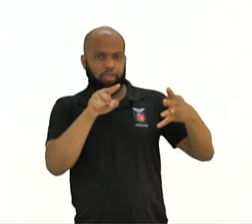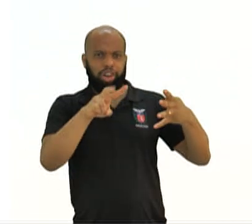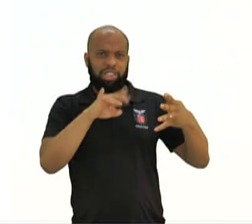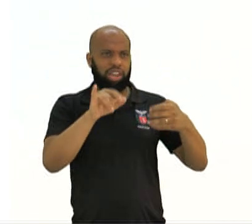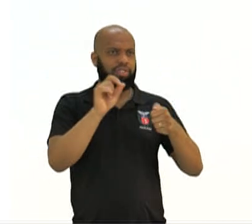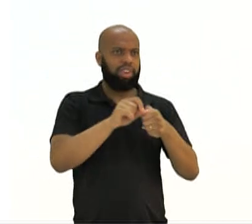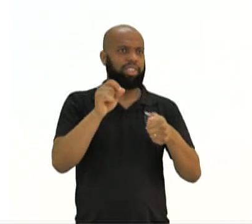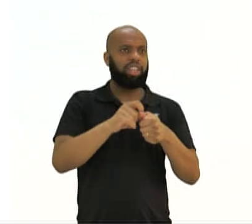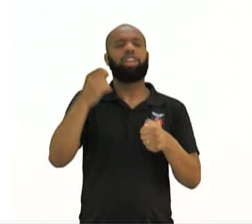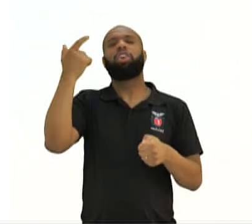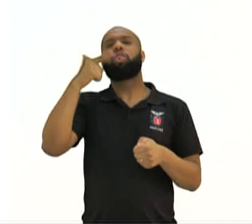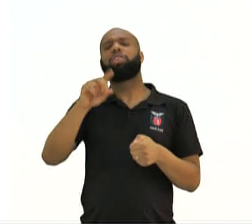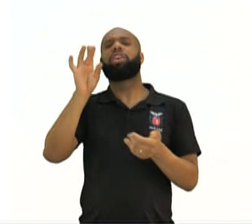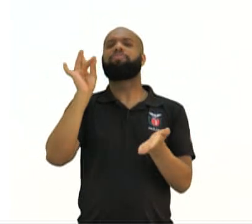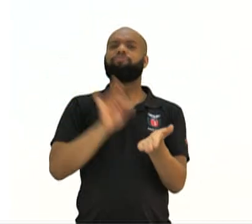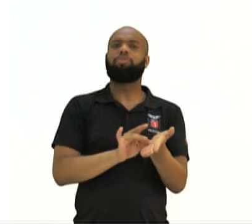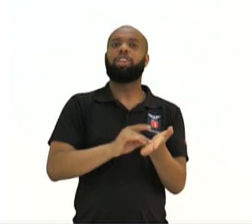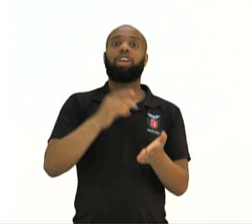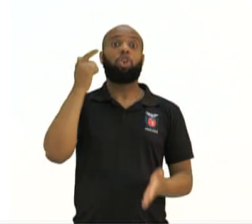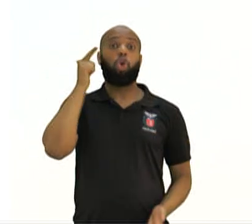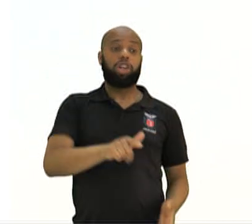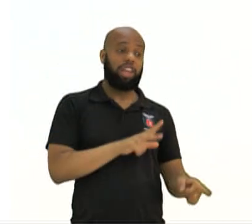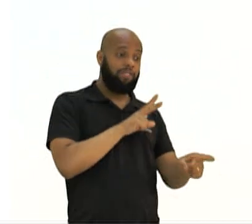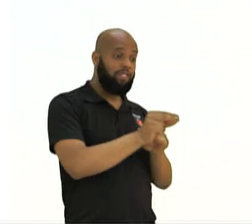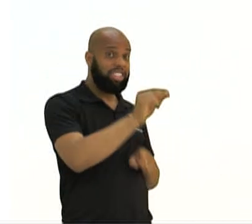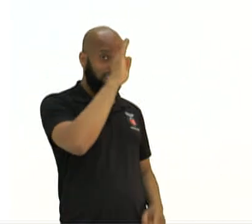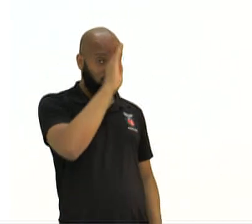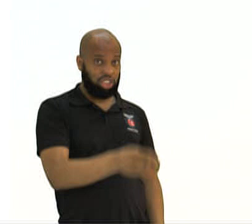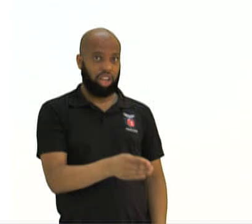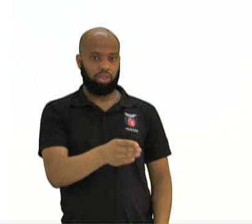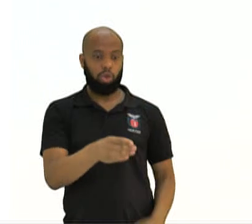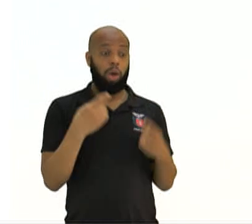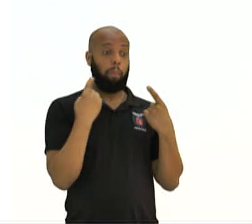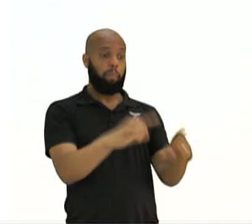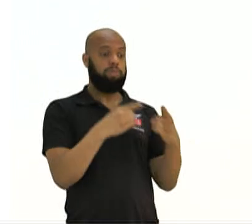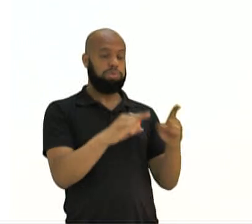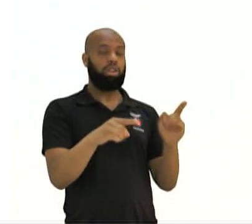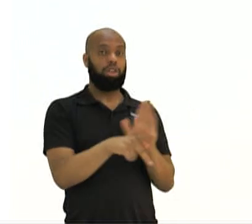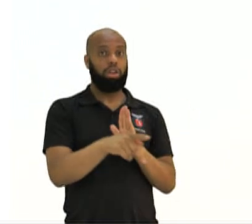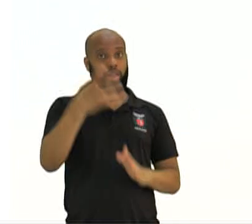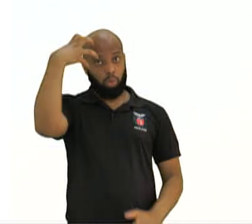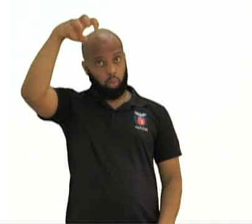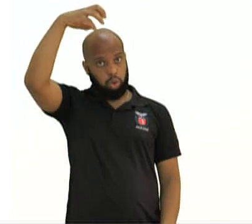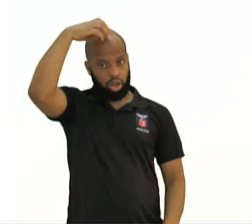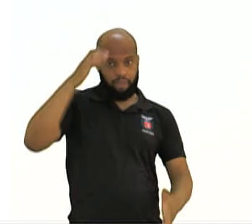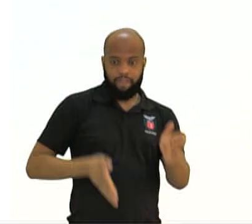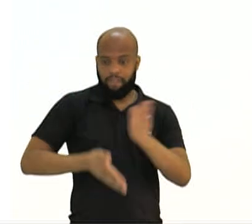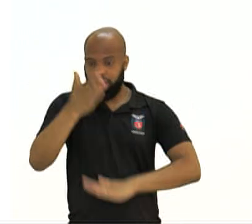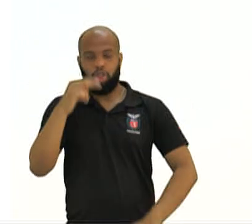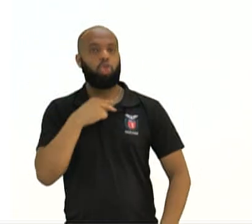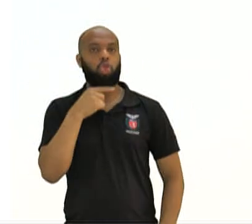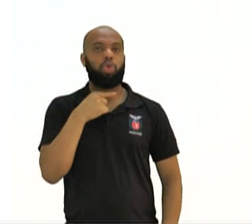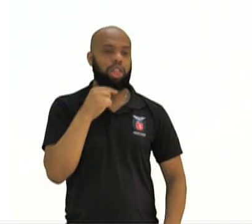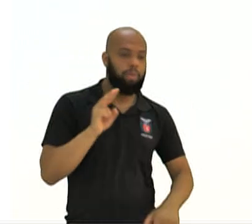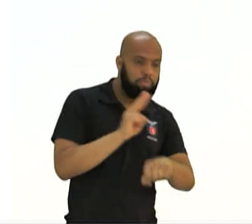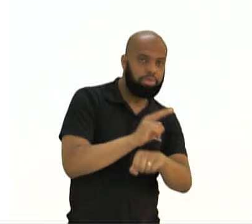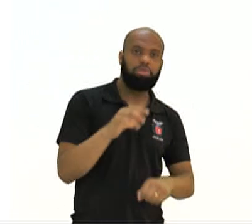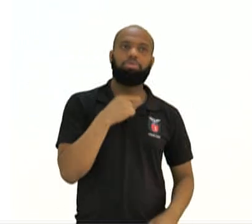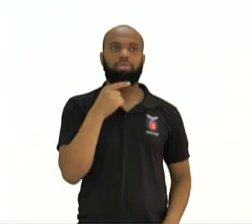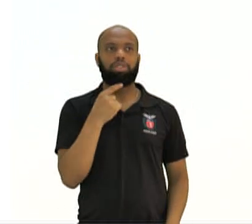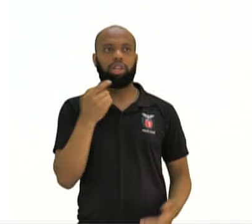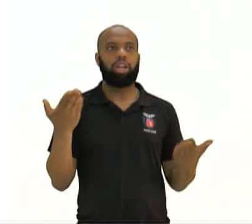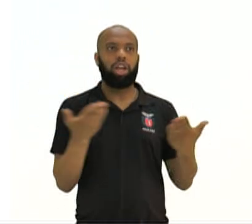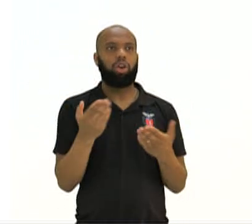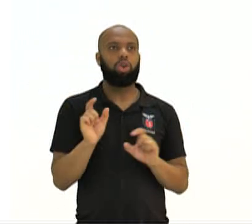vai realizar para conseguir ameaçar o rei de tal maneira que ele não tenha como fugir, tá? Então, você vai colocar o quê?